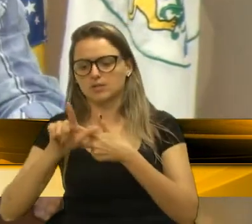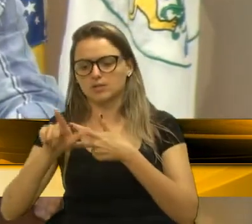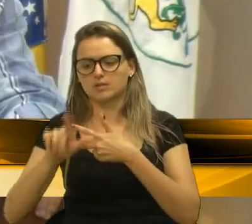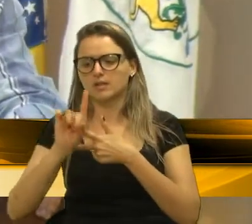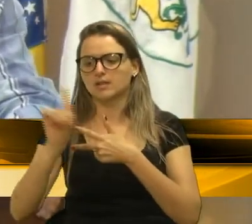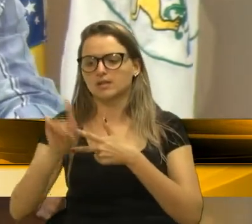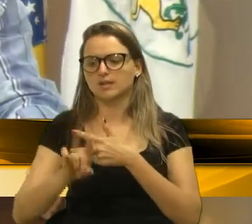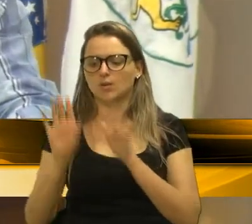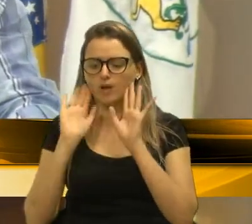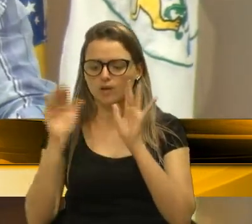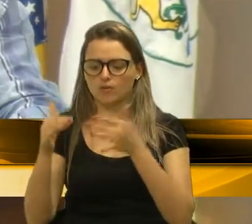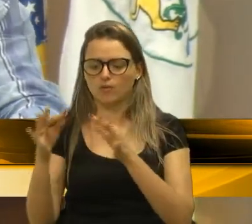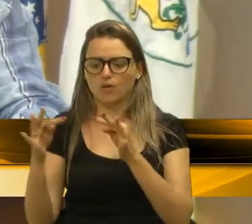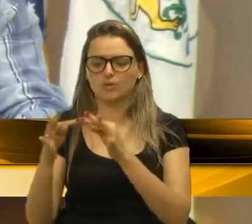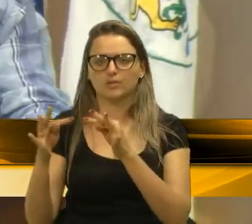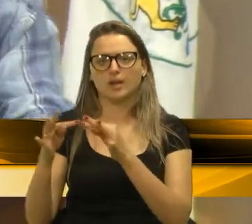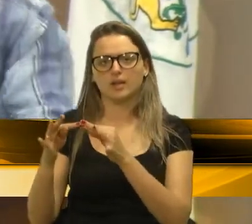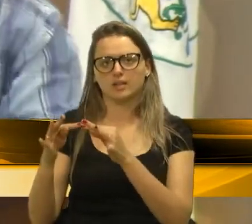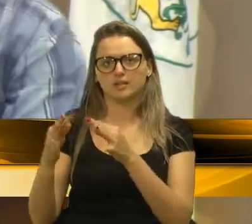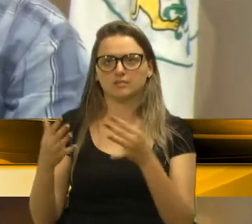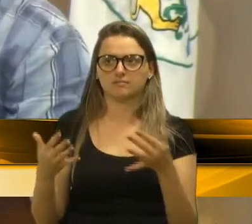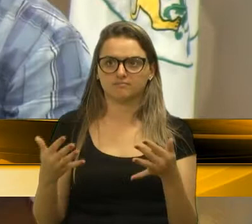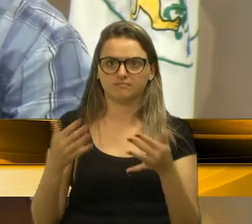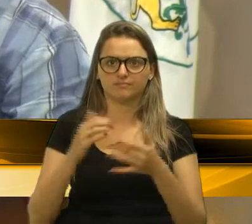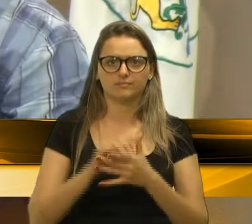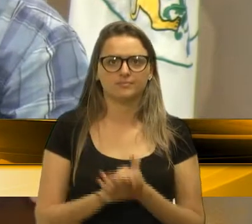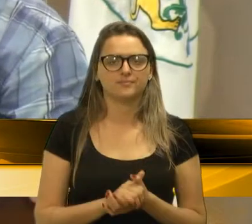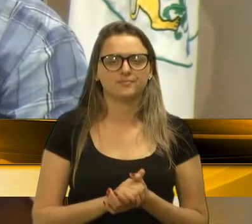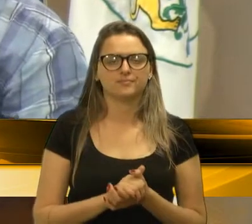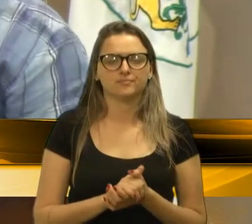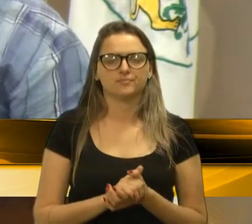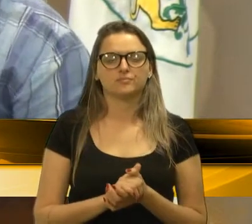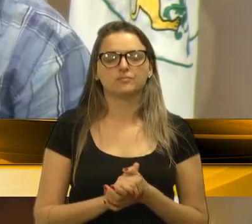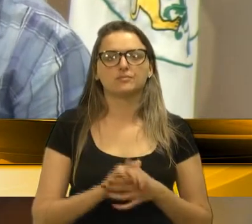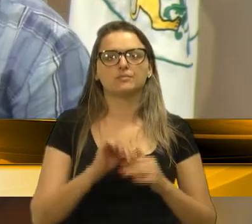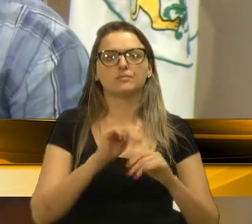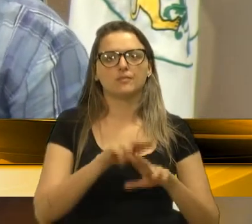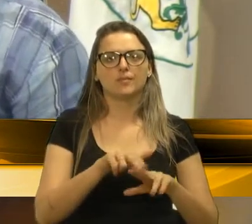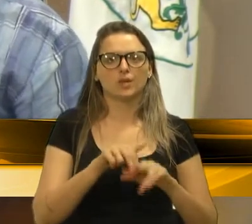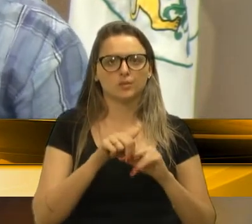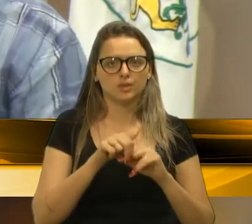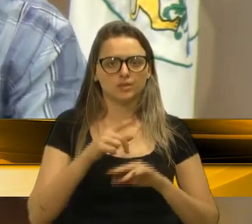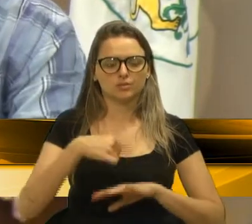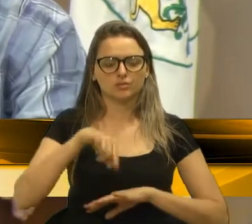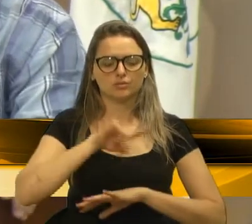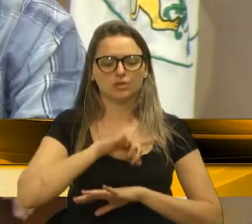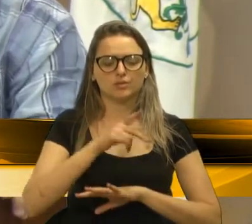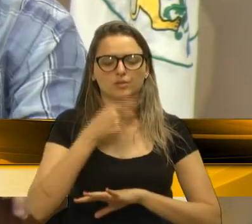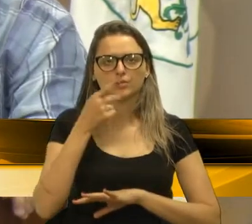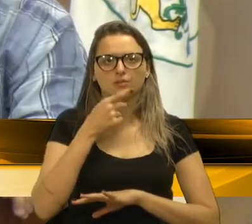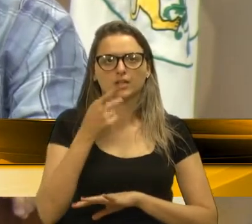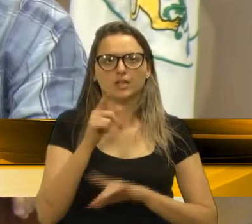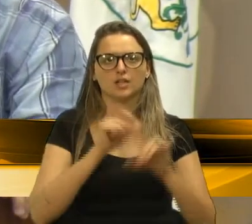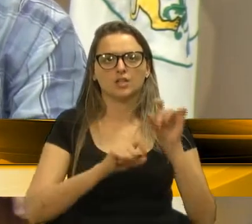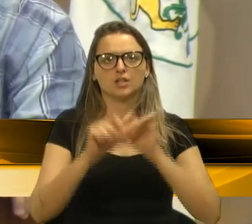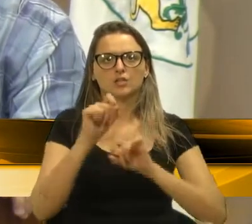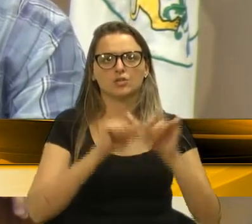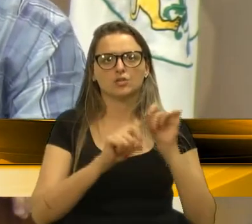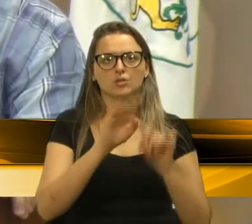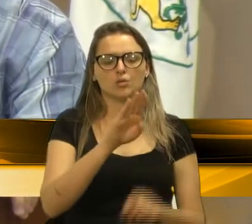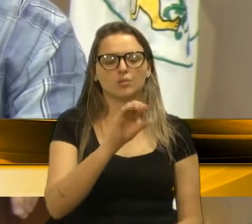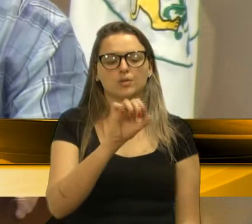seria um embasamento técnico então nesse sentido vamos falar sobre os chamados bolsões